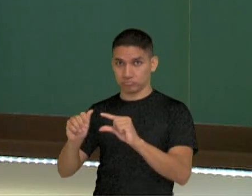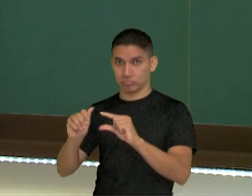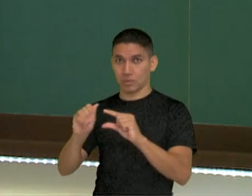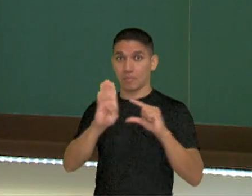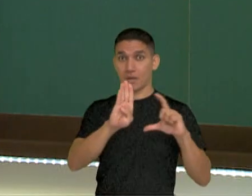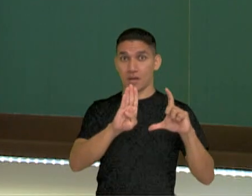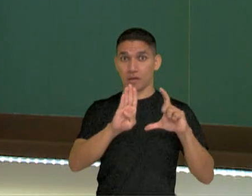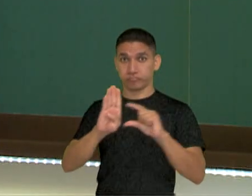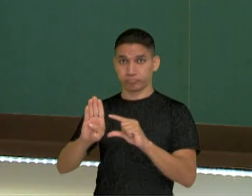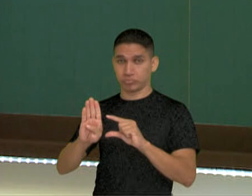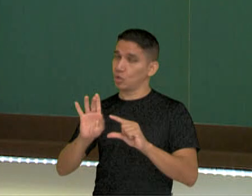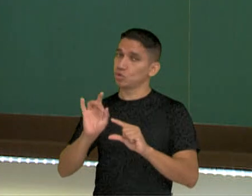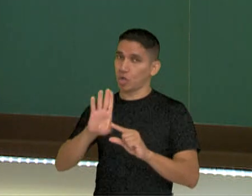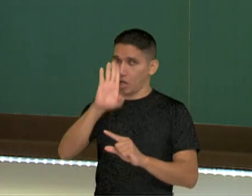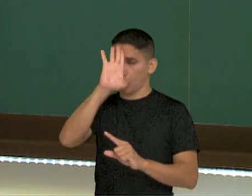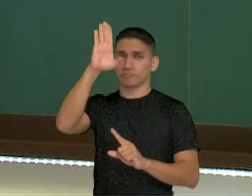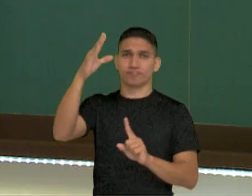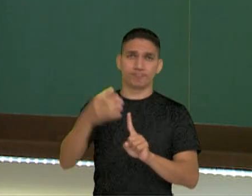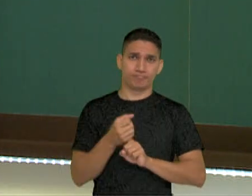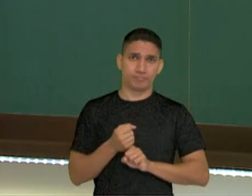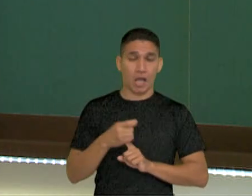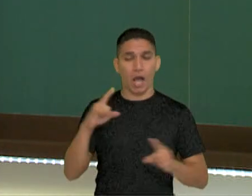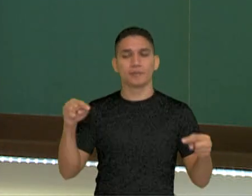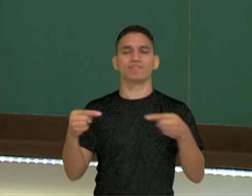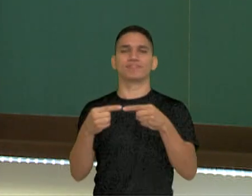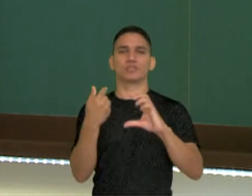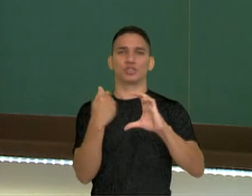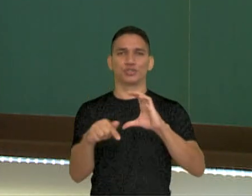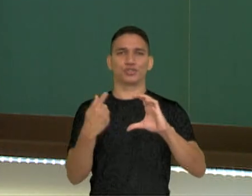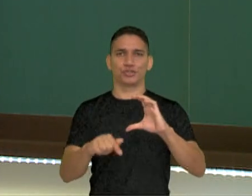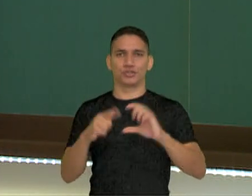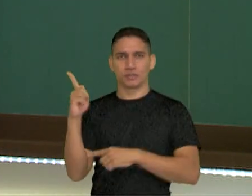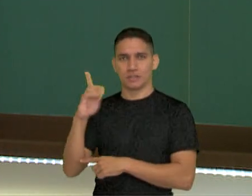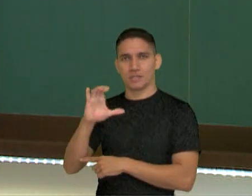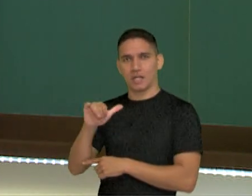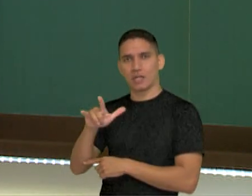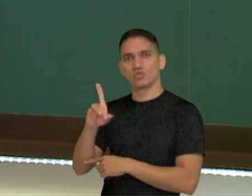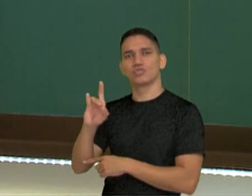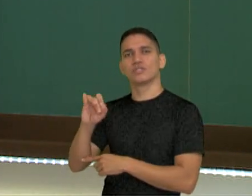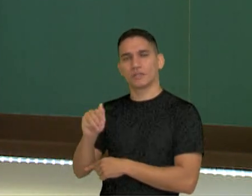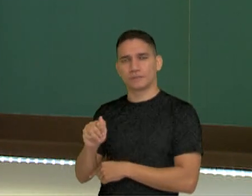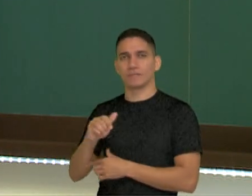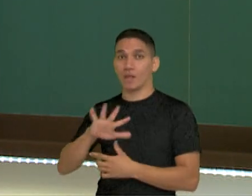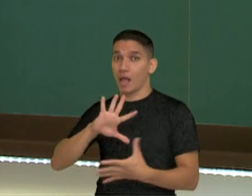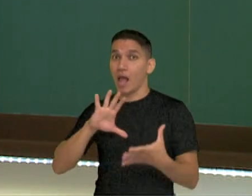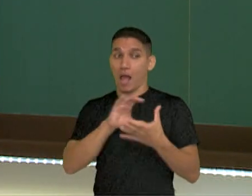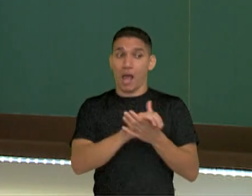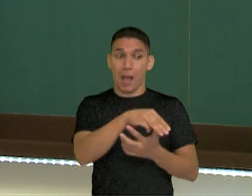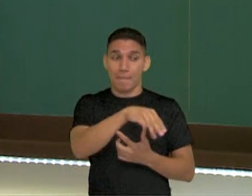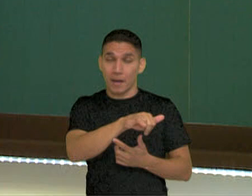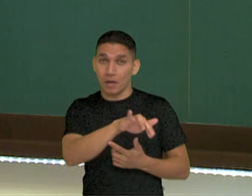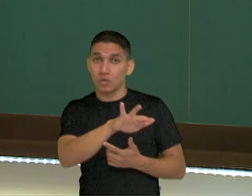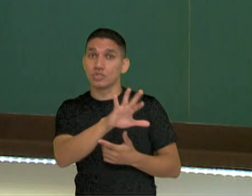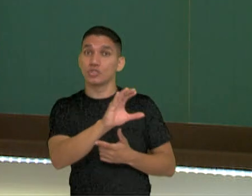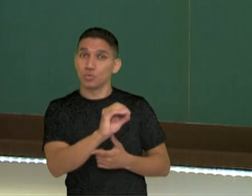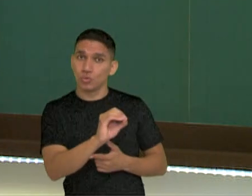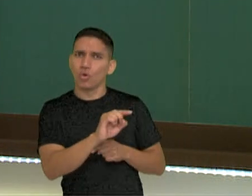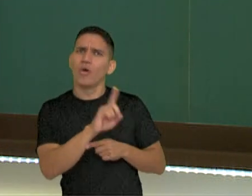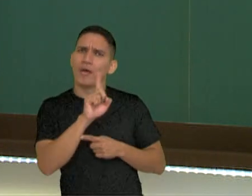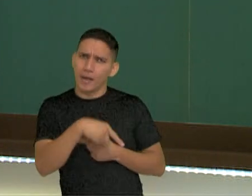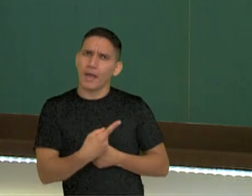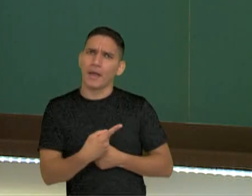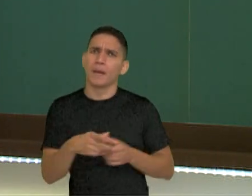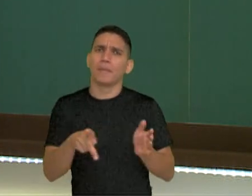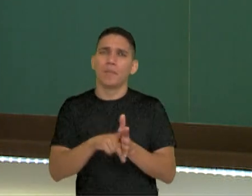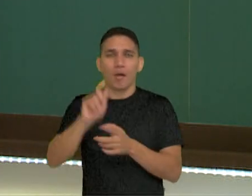dominante para passar? Então, pronto, achei o genótipo da Cláudia. Continuando aqui, ela casa-se com o Mário, que é negro, que está aqui também, o genótipo